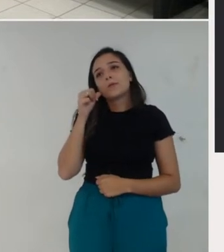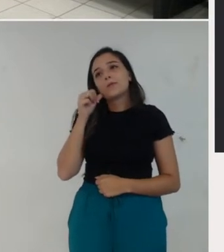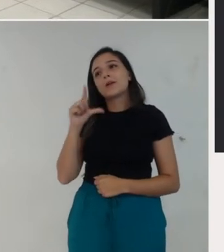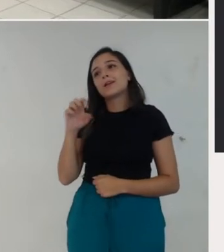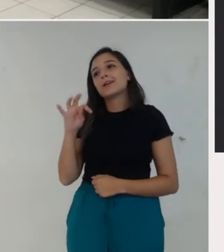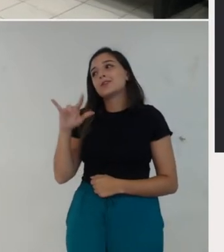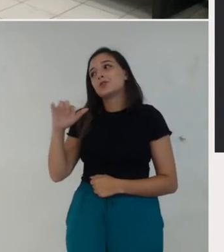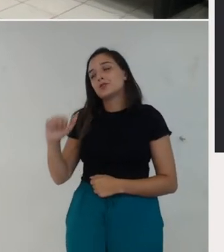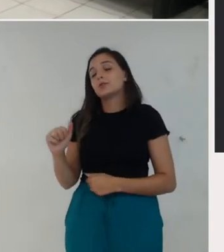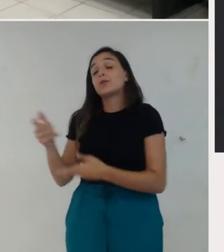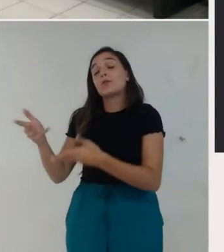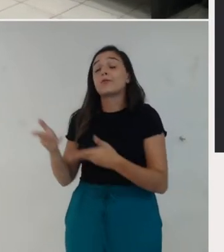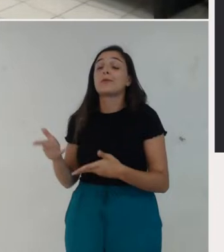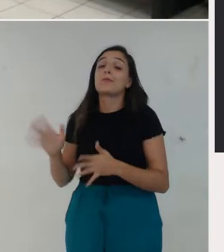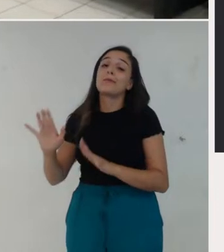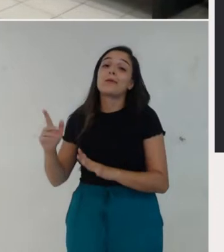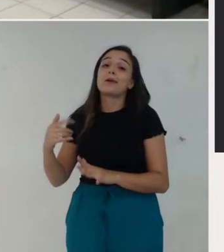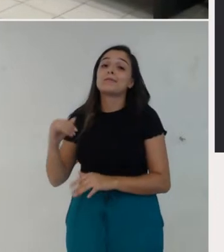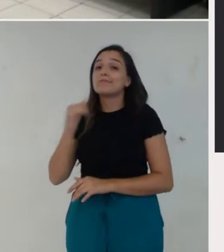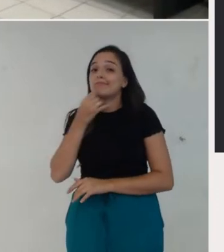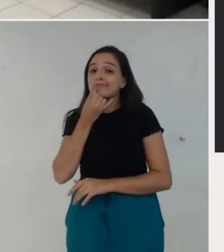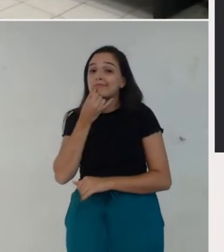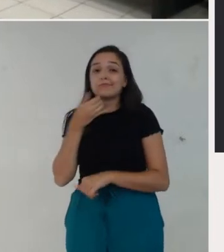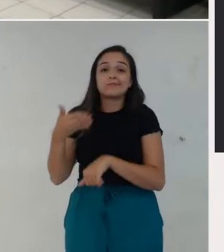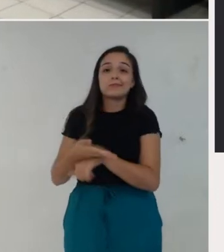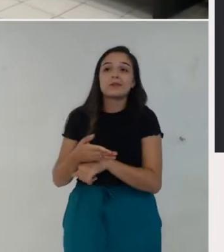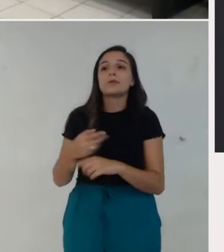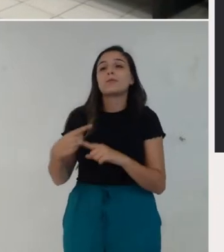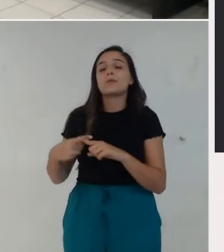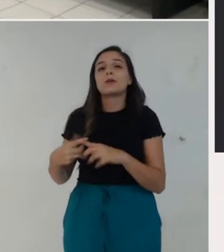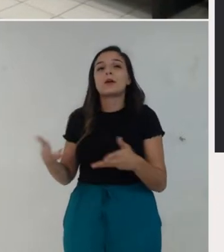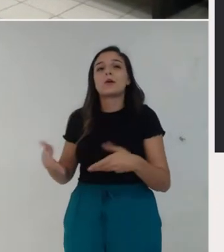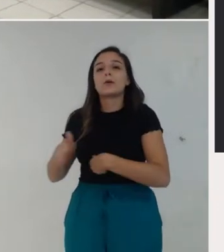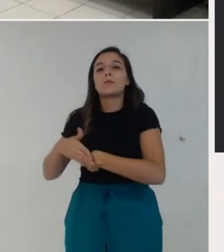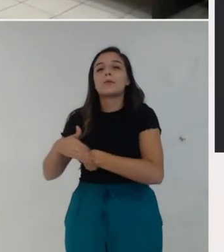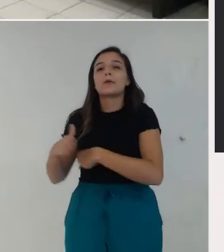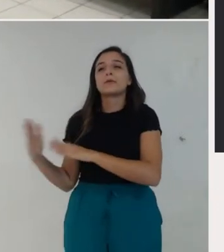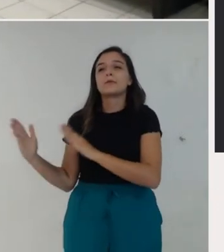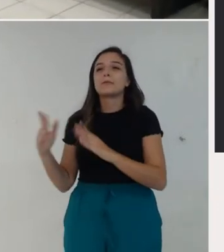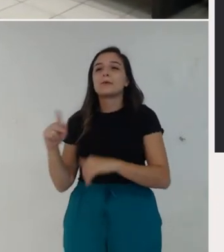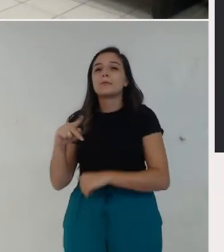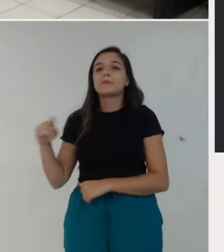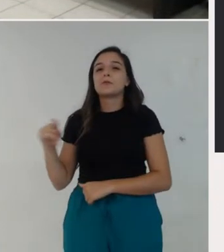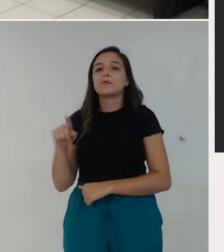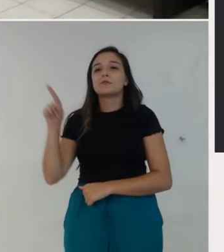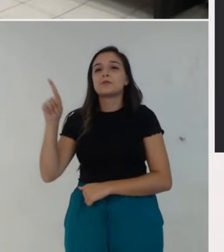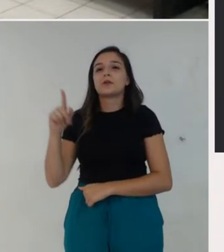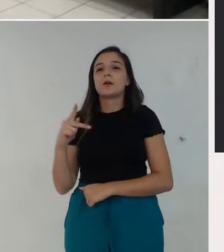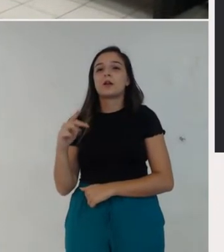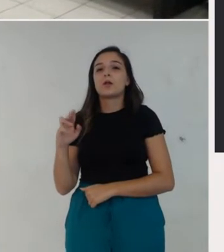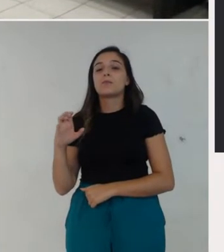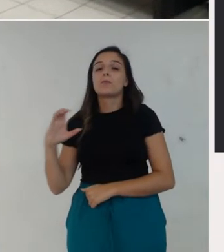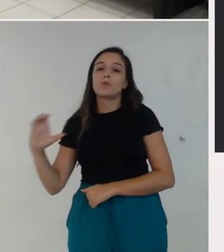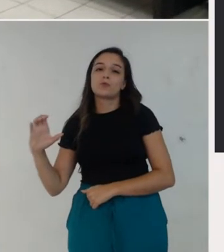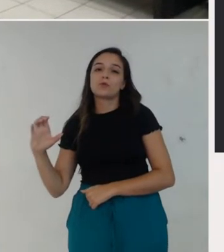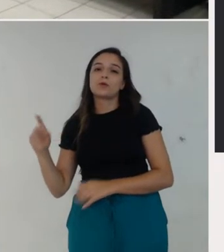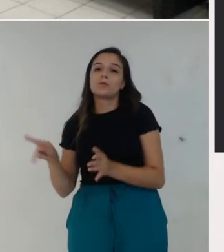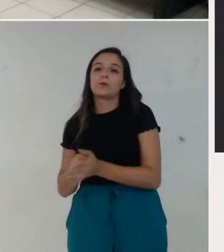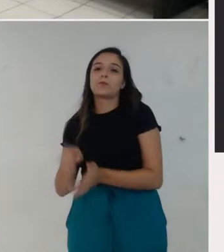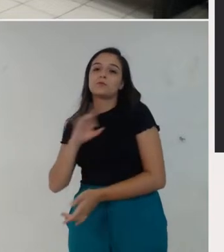aqui presente, mas ela não pôde vir, ela é professora na Universidade, na PUC do Chile.